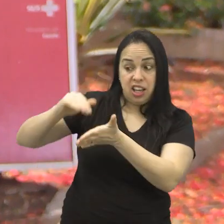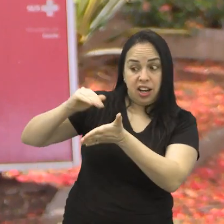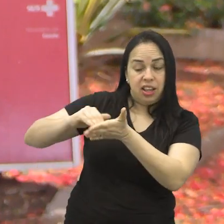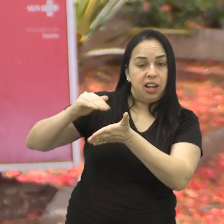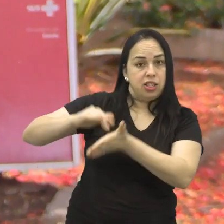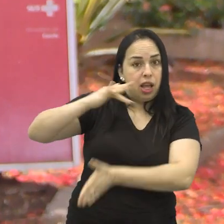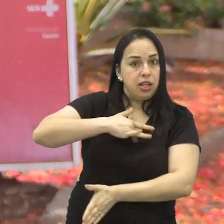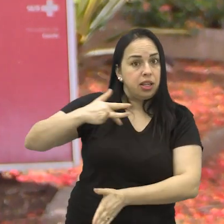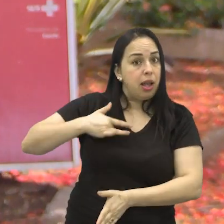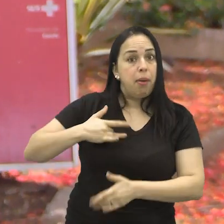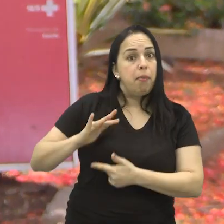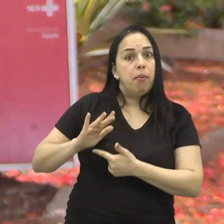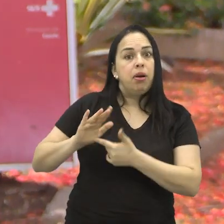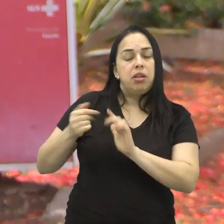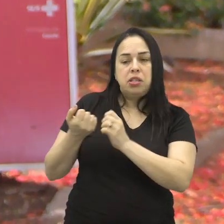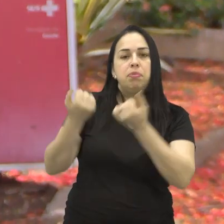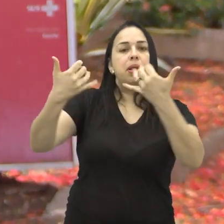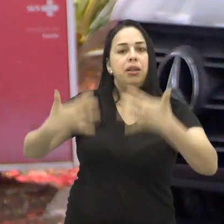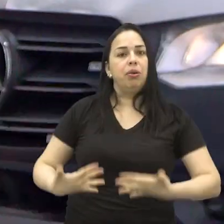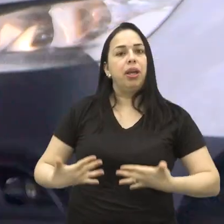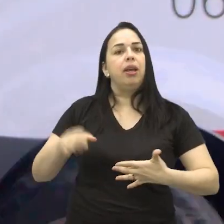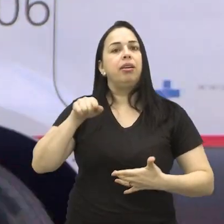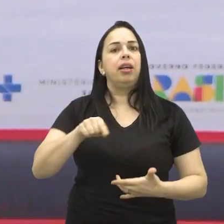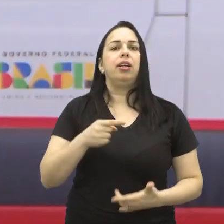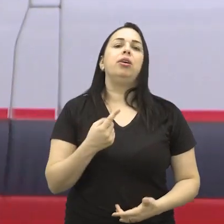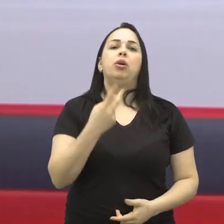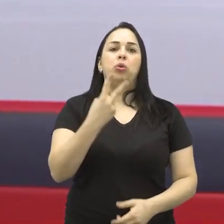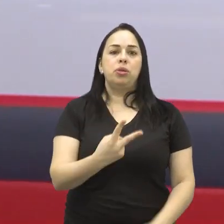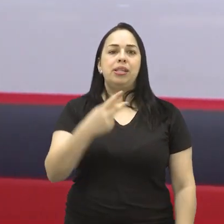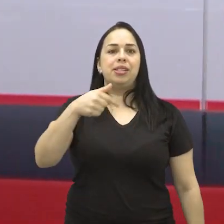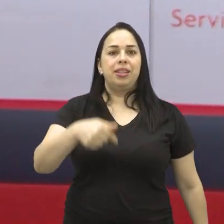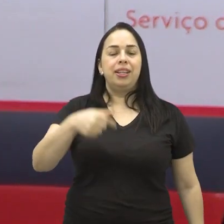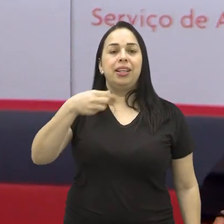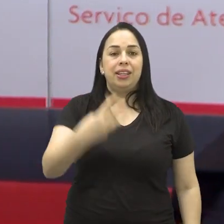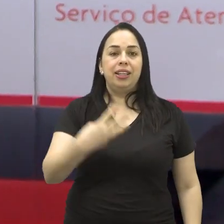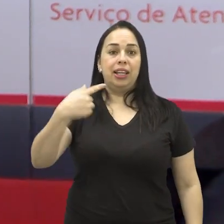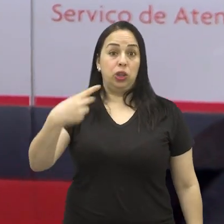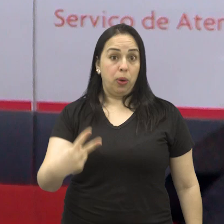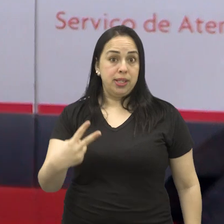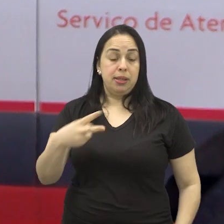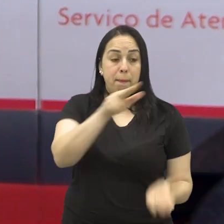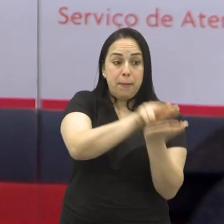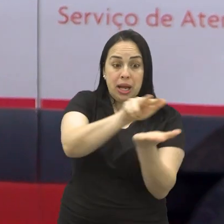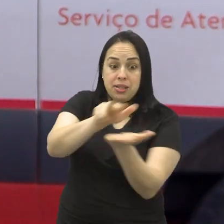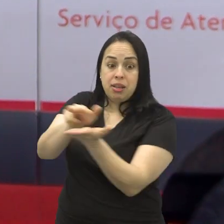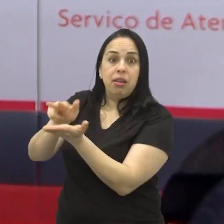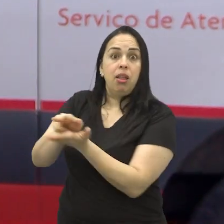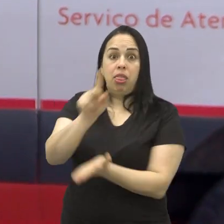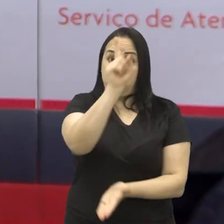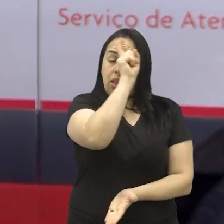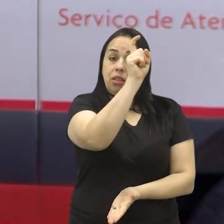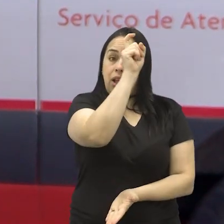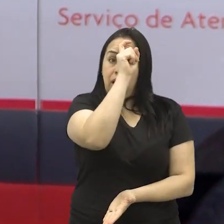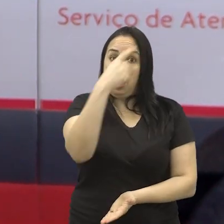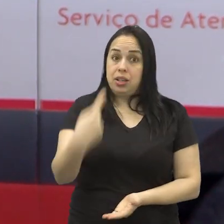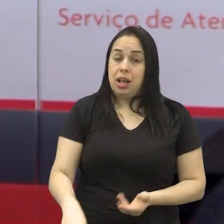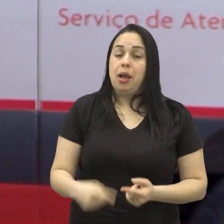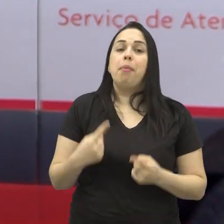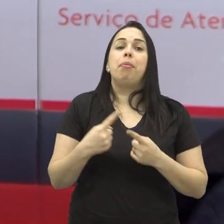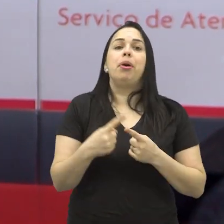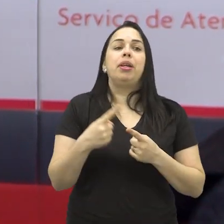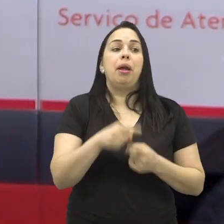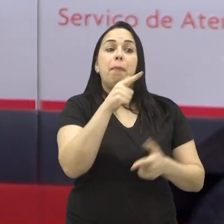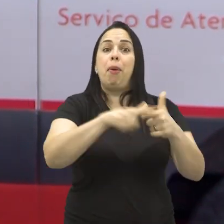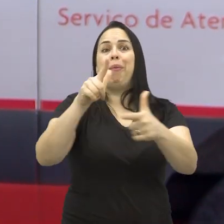de Saúde mostra que em São José dos Campos, 2.632 pacientes foram internados nos hospitais municipais